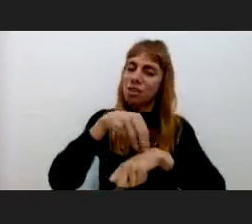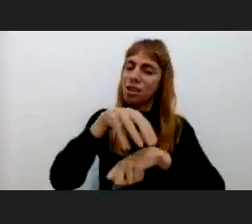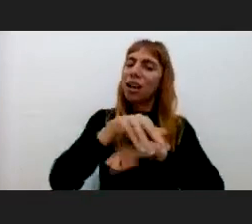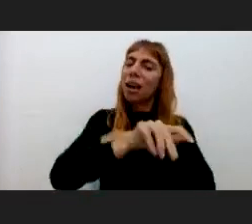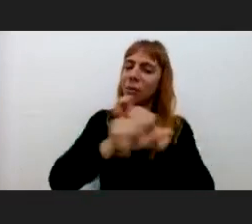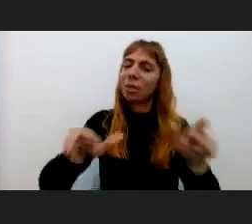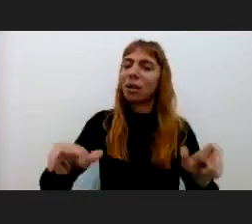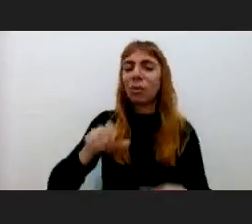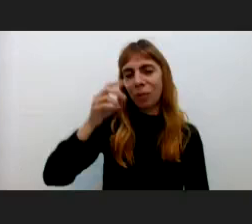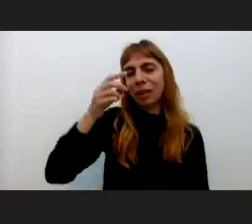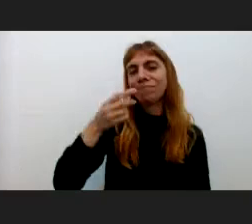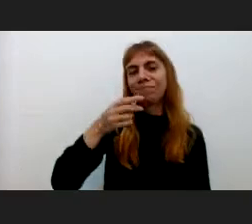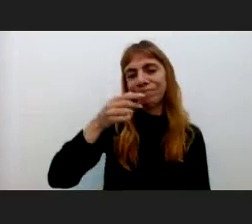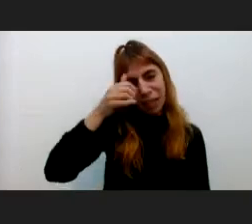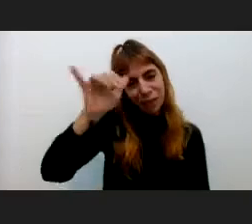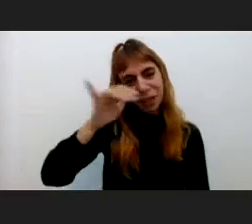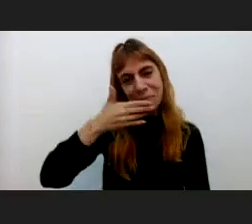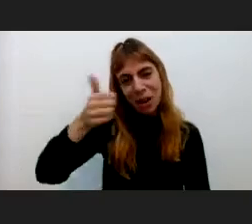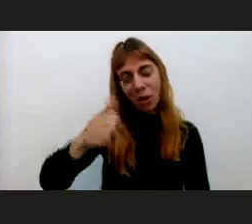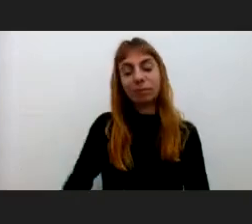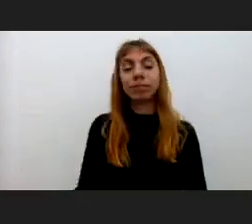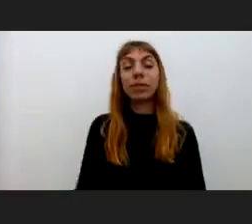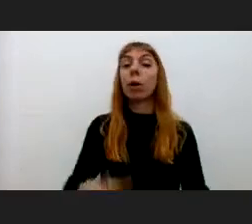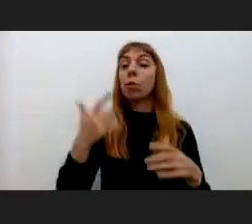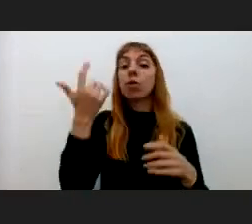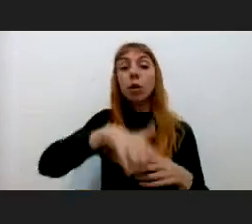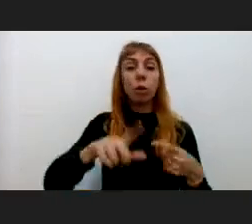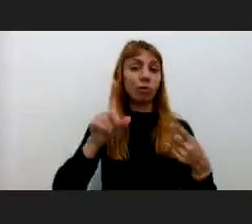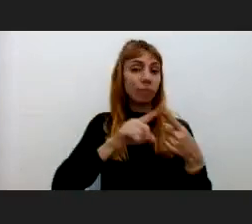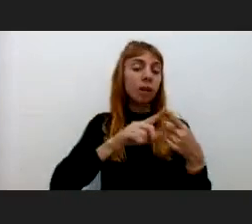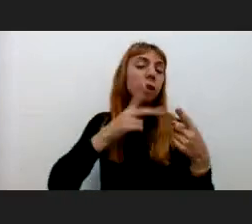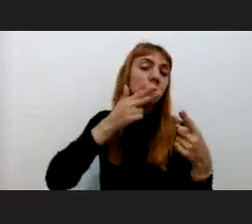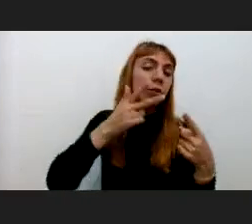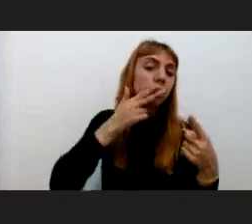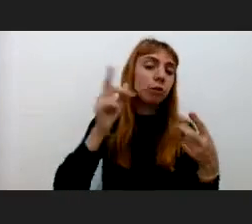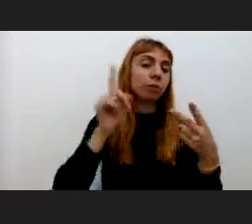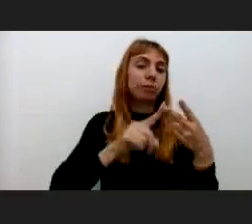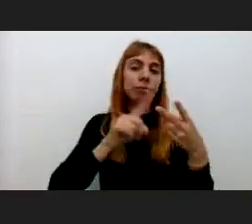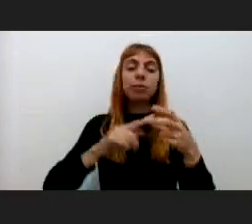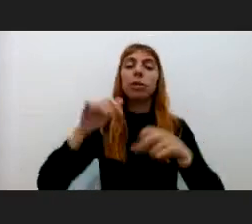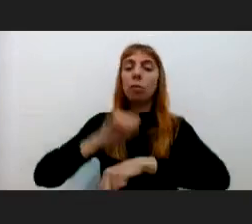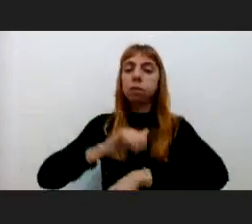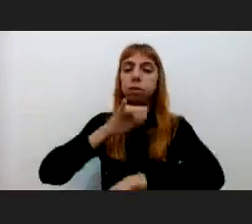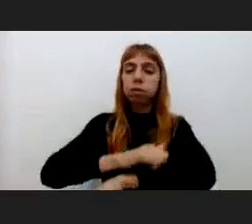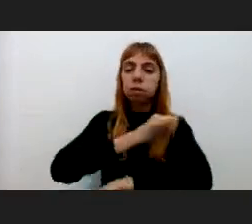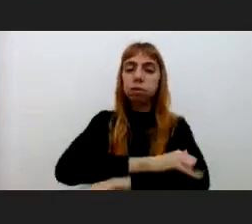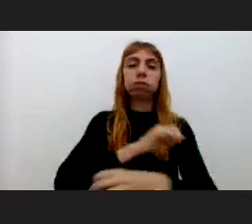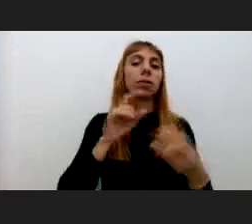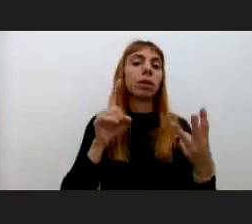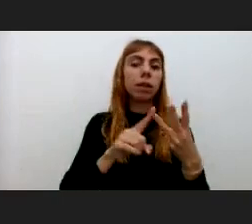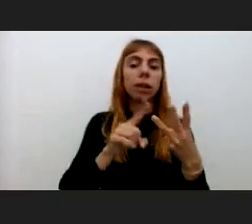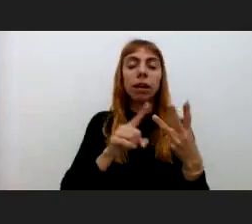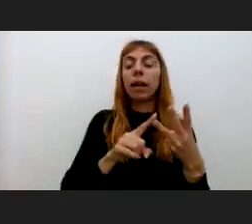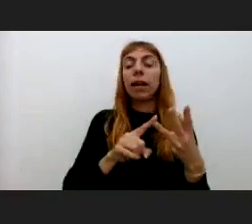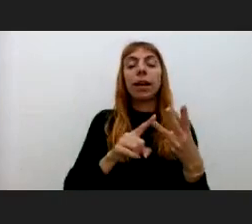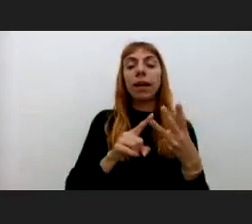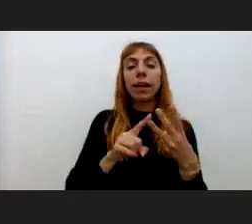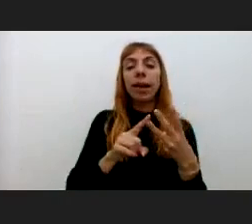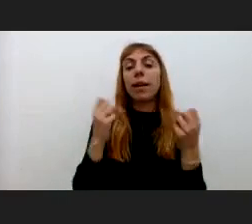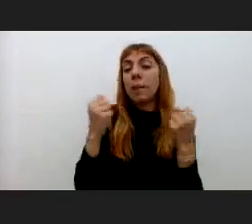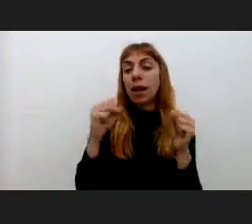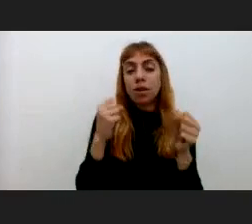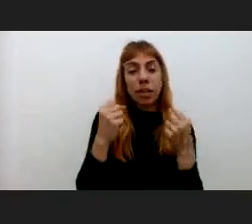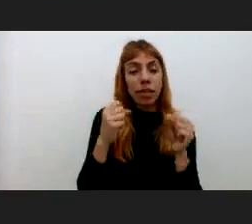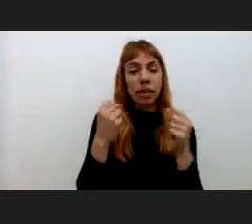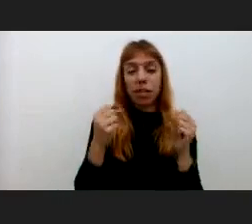obesidade, tabagismo e sedentarismo são os grandes fatores visíveis que a